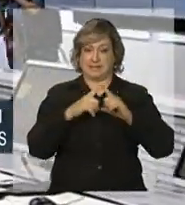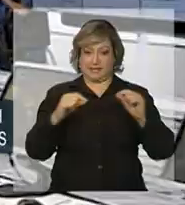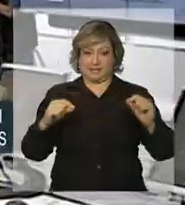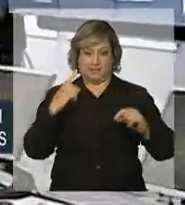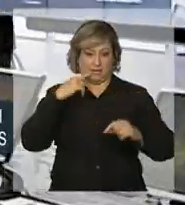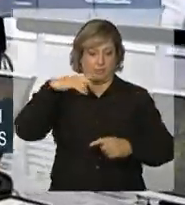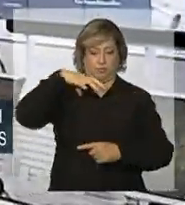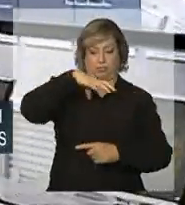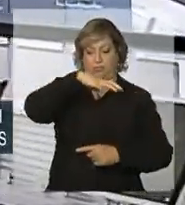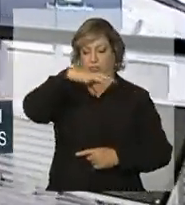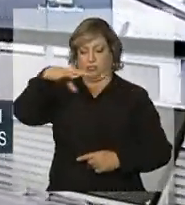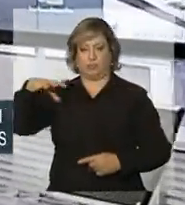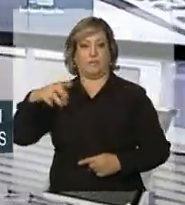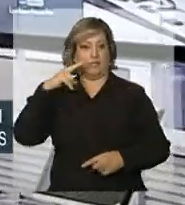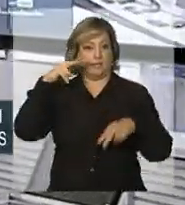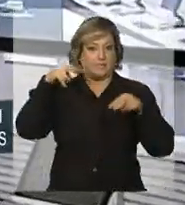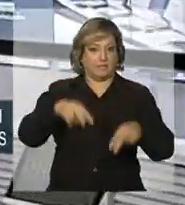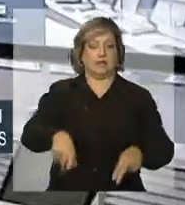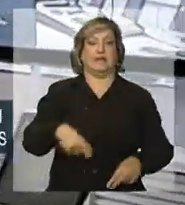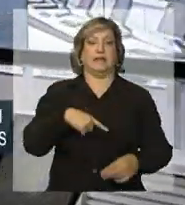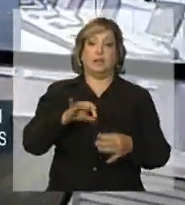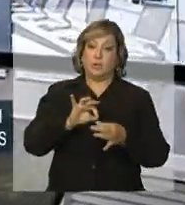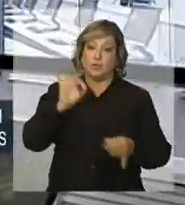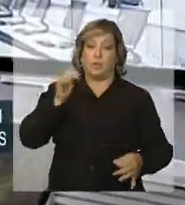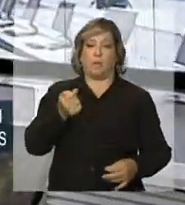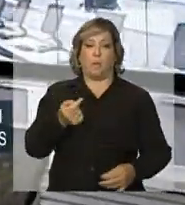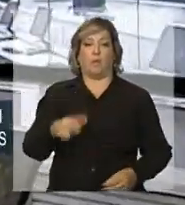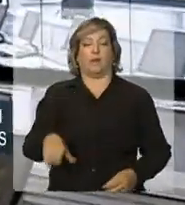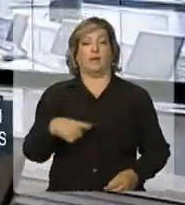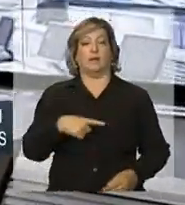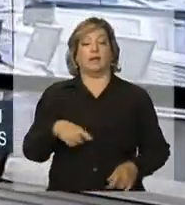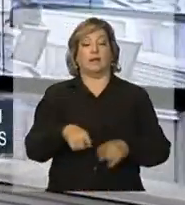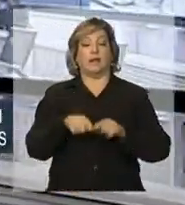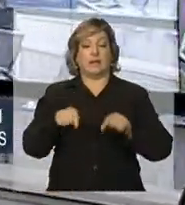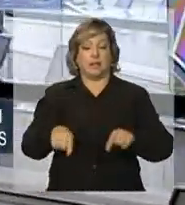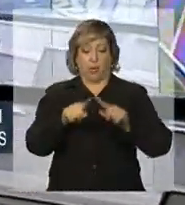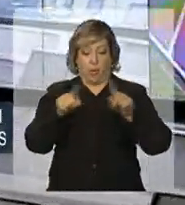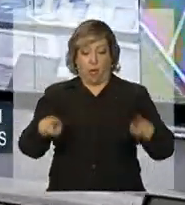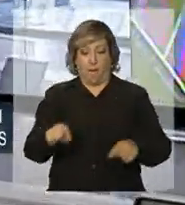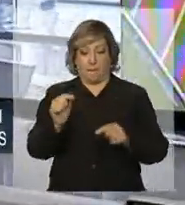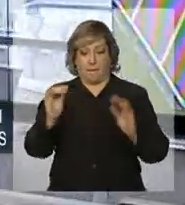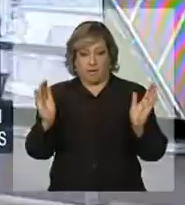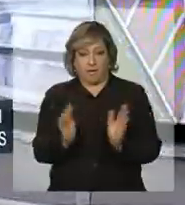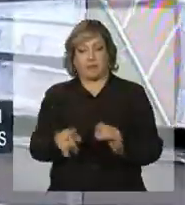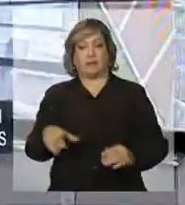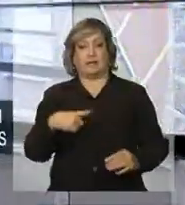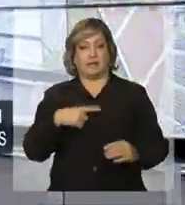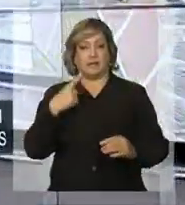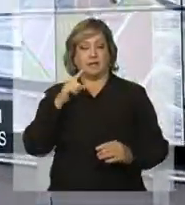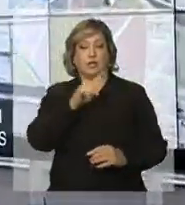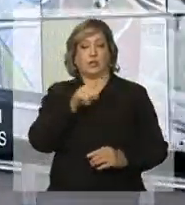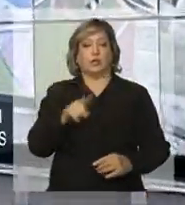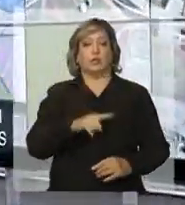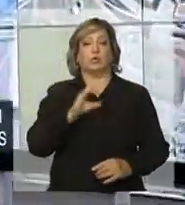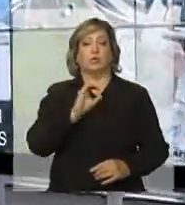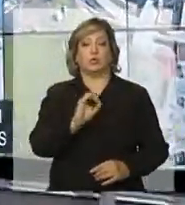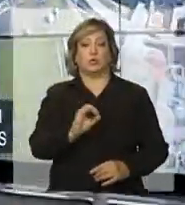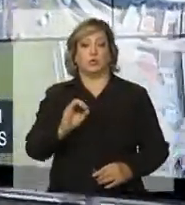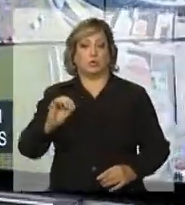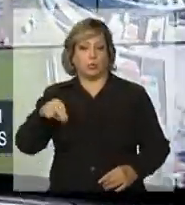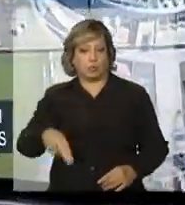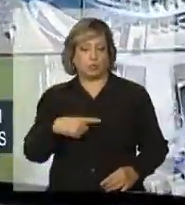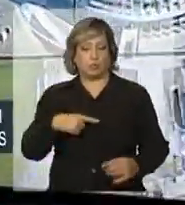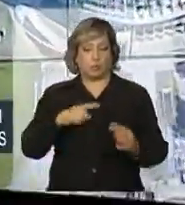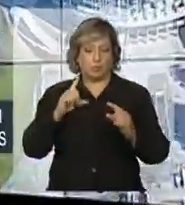de cima, uma visão um pouco mais distante, e nesse quadro pequeno aqui embaixo, uma visão de zoom no interior do Estádio Nacional de